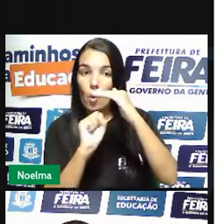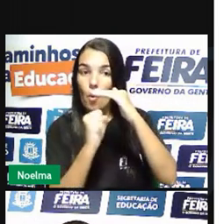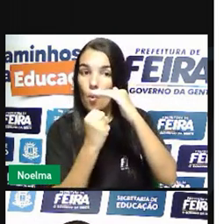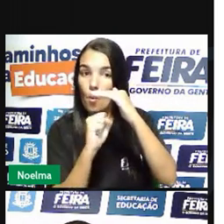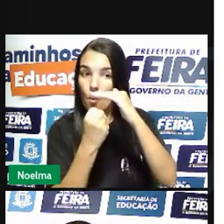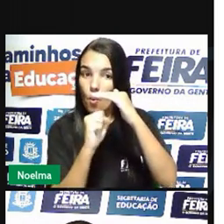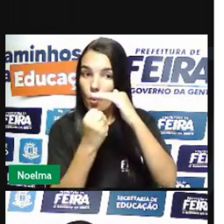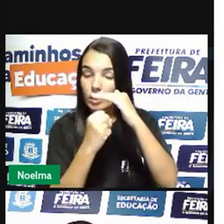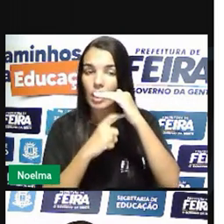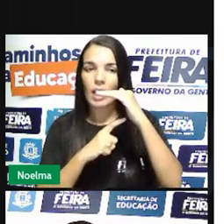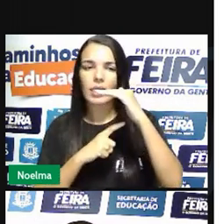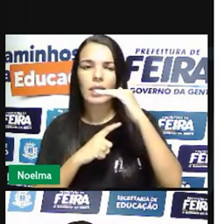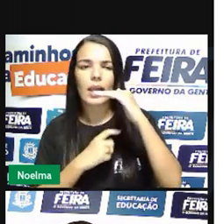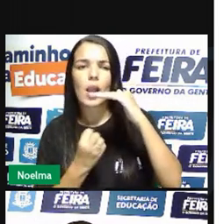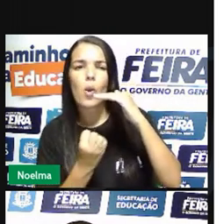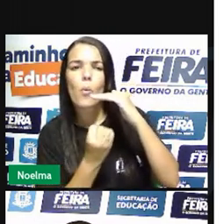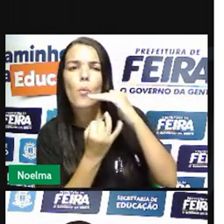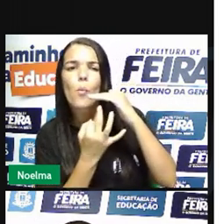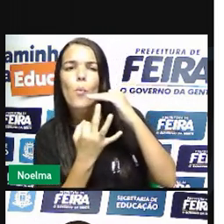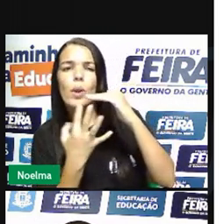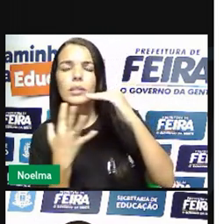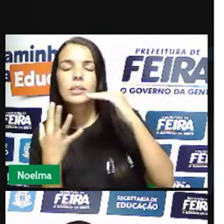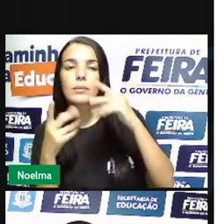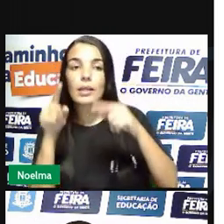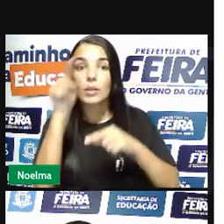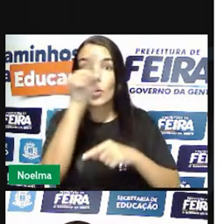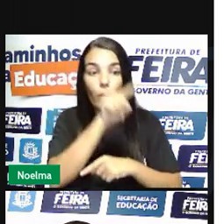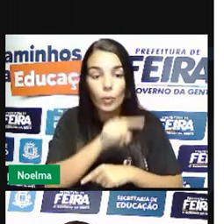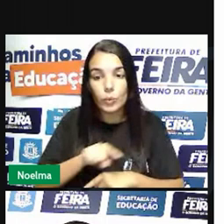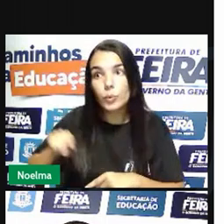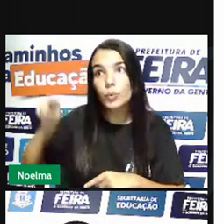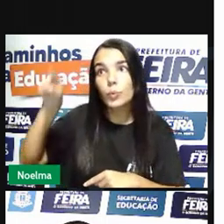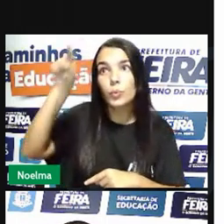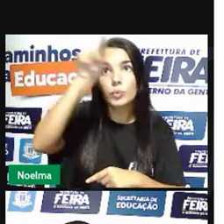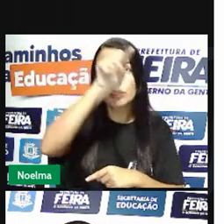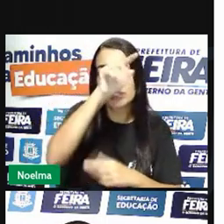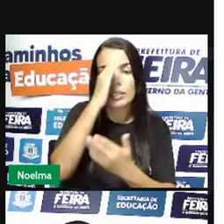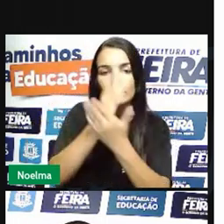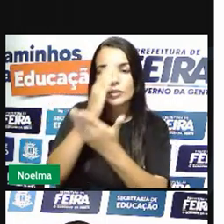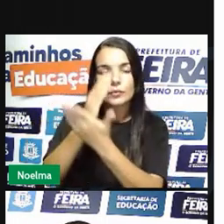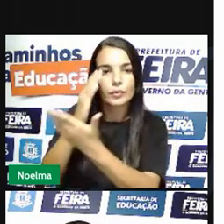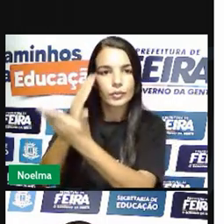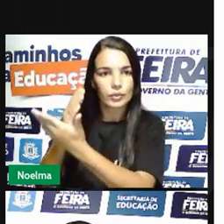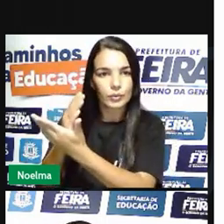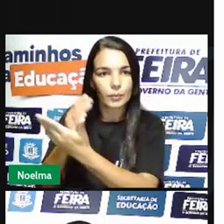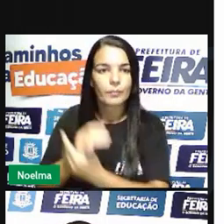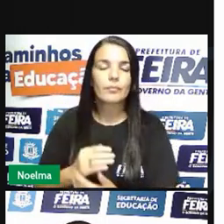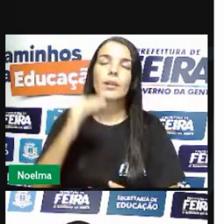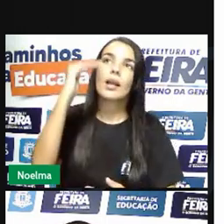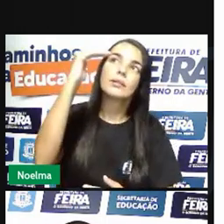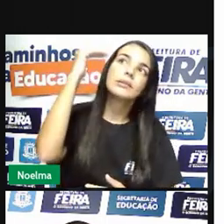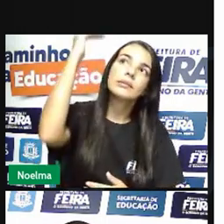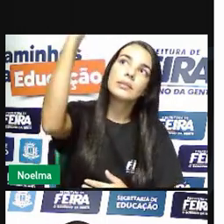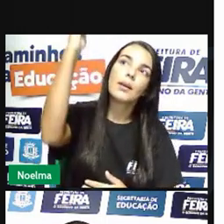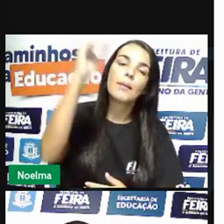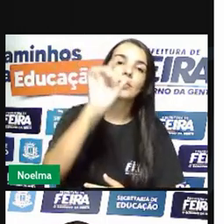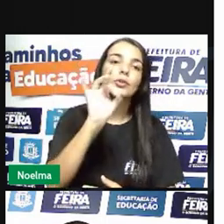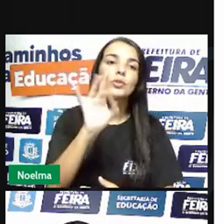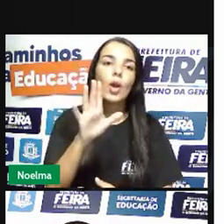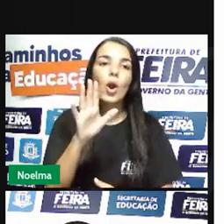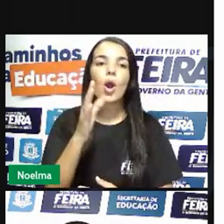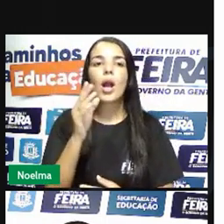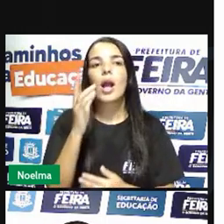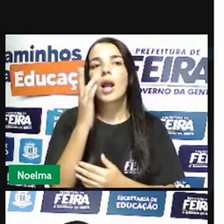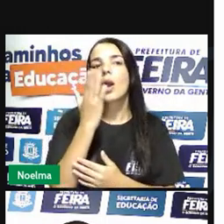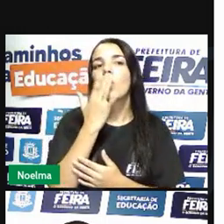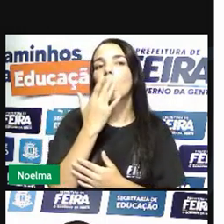denominador indica quantas partes essa figura ela foi dividida e a parte de cima representa a